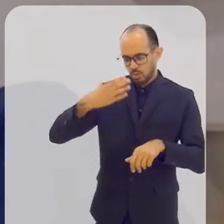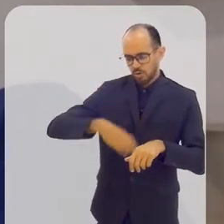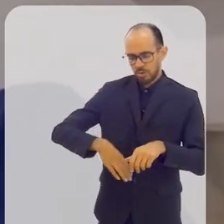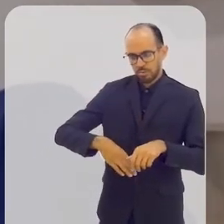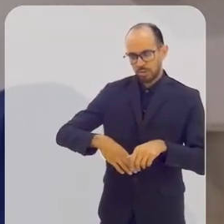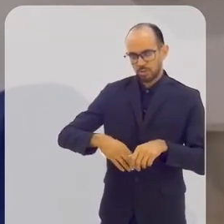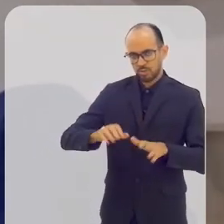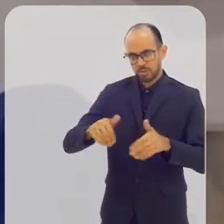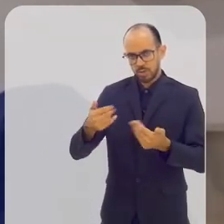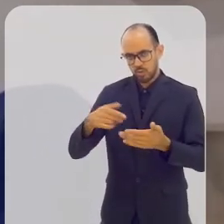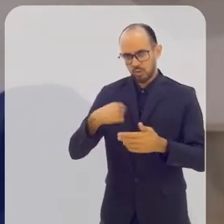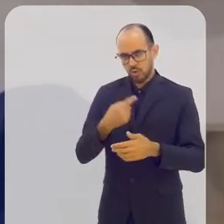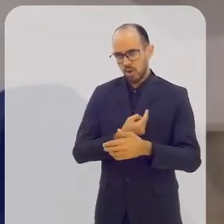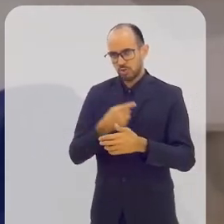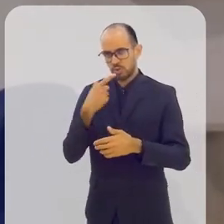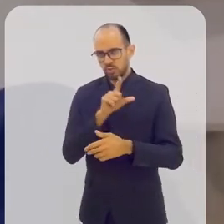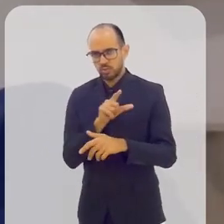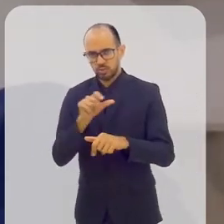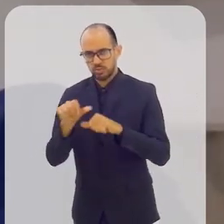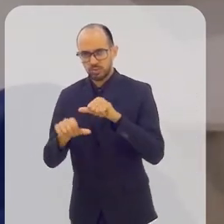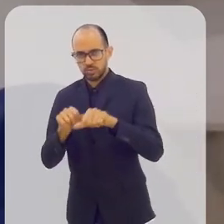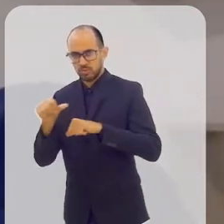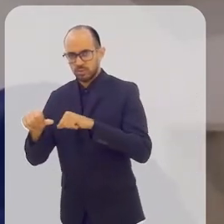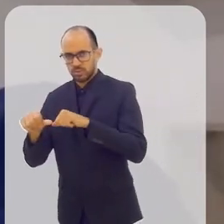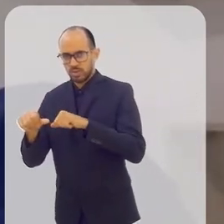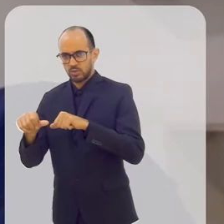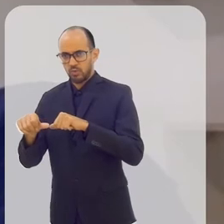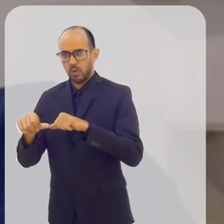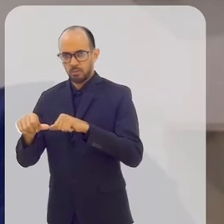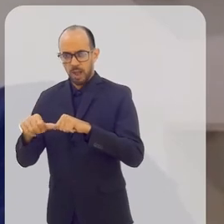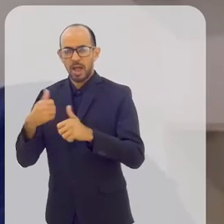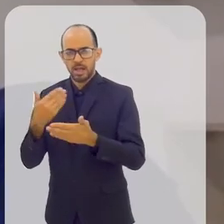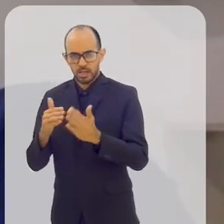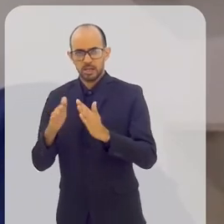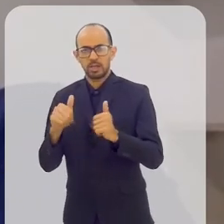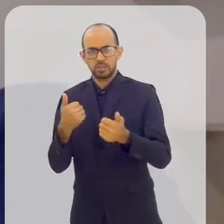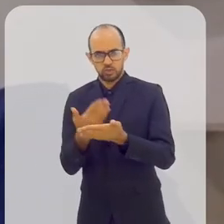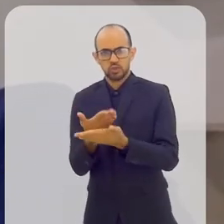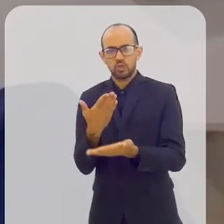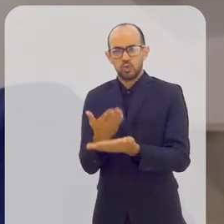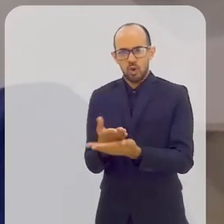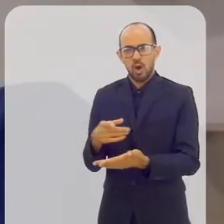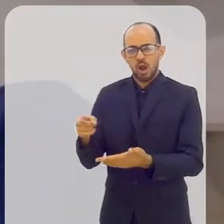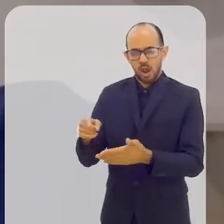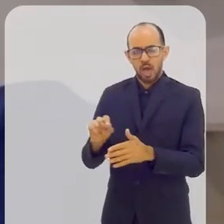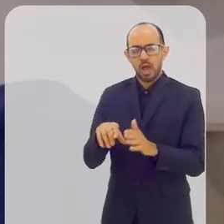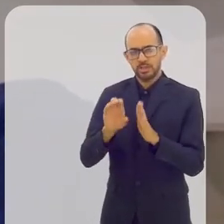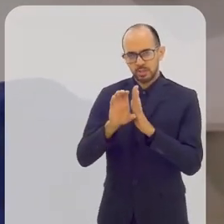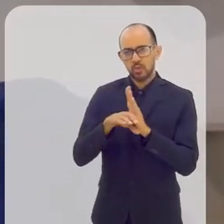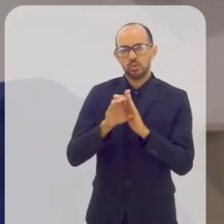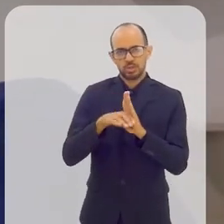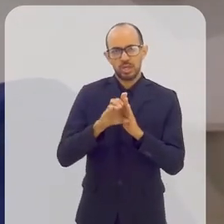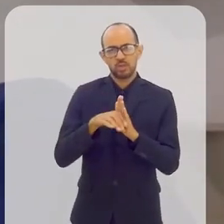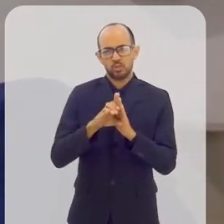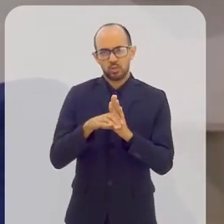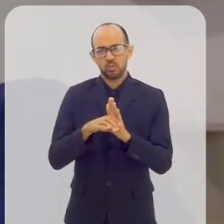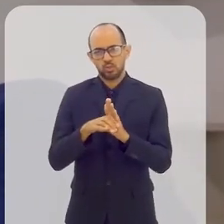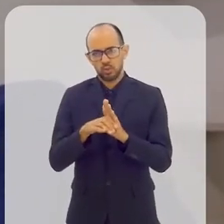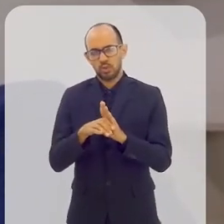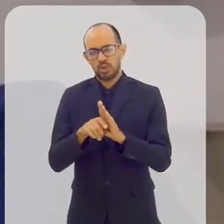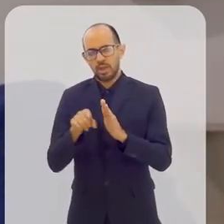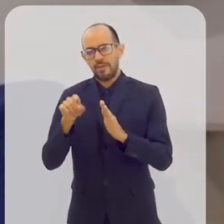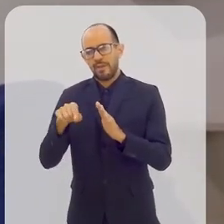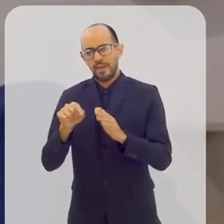gente está conseguindo aplicar na escola o conceito Lixo Zero, talvez na essência dele. Né? Então, a